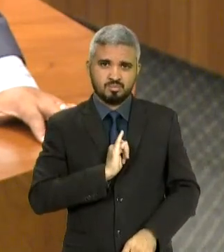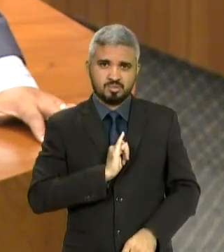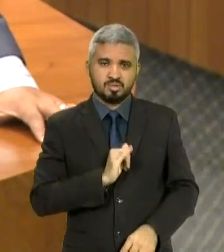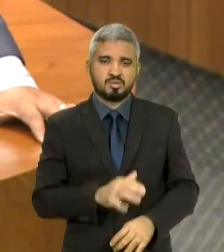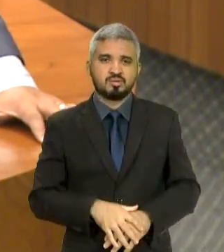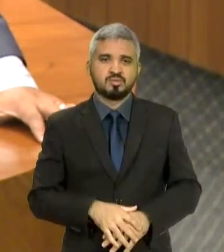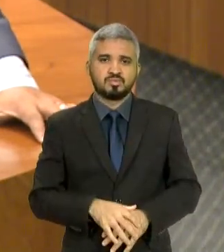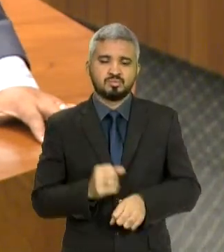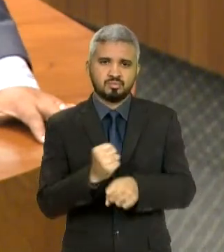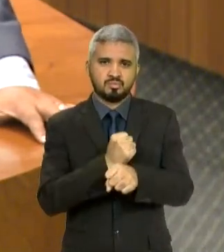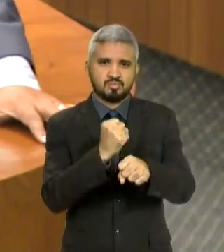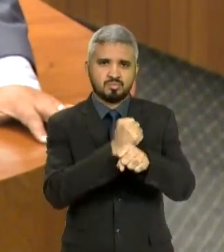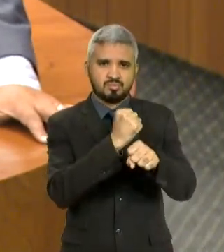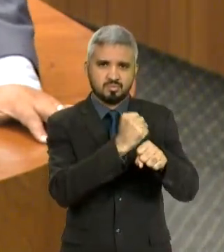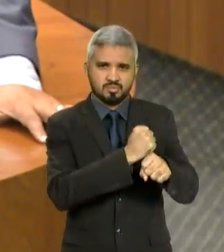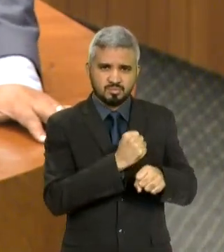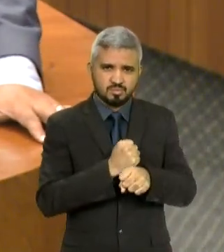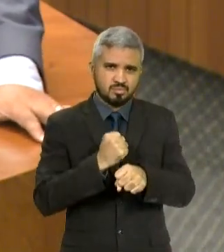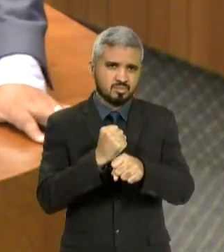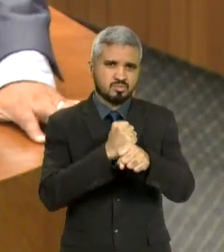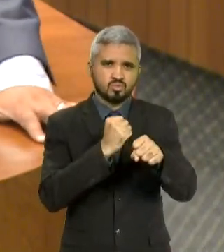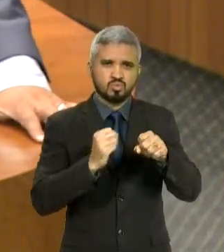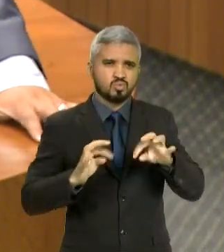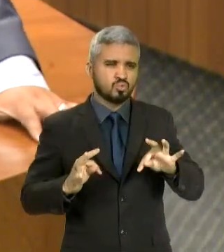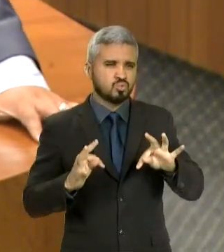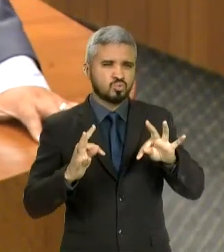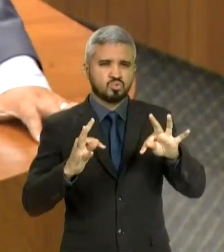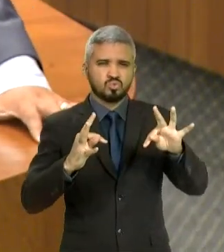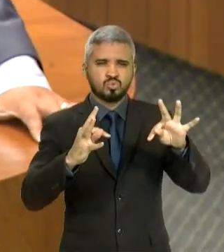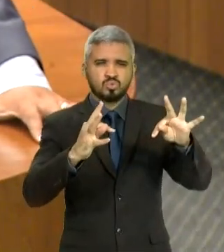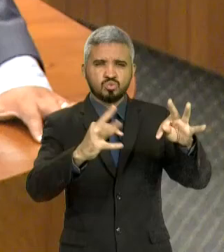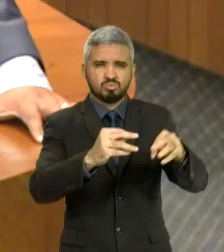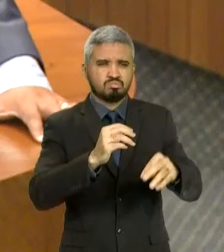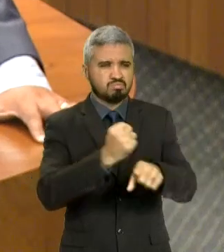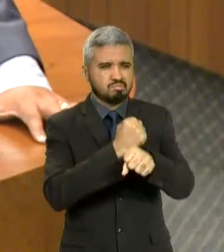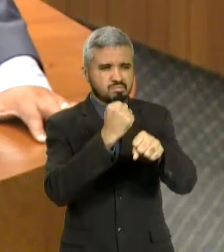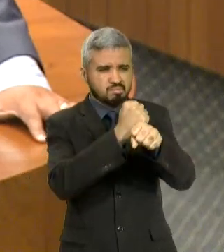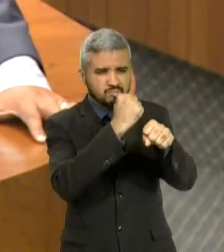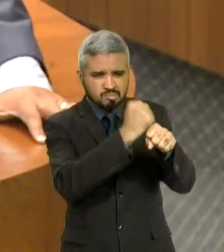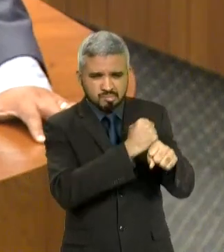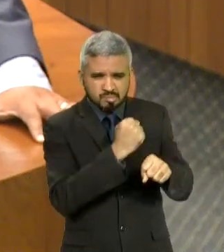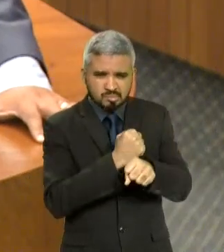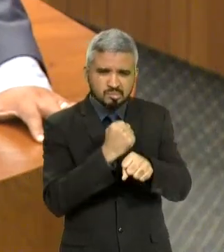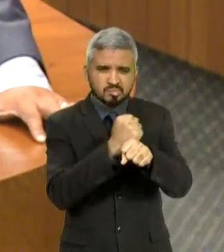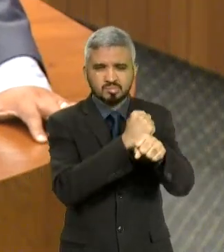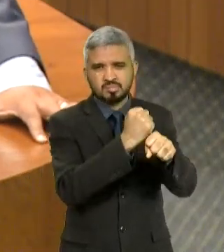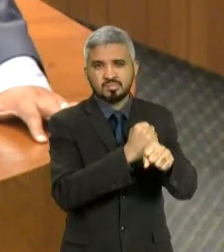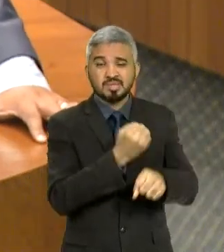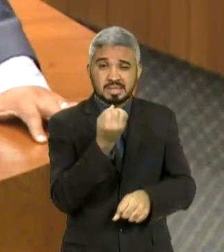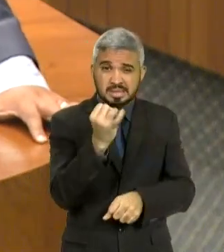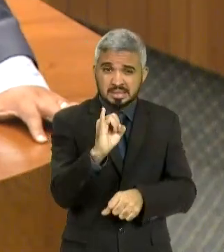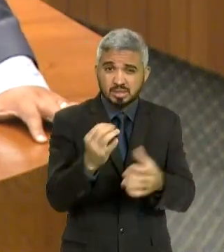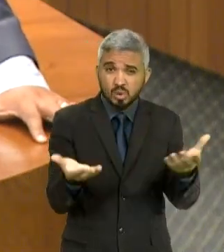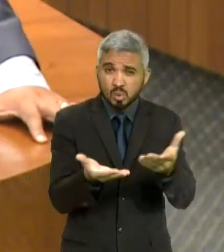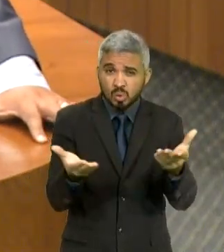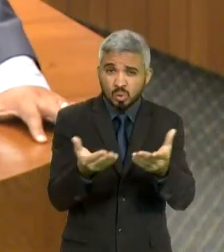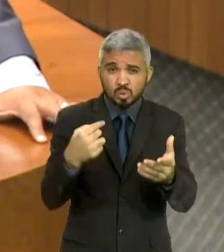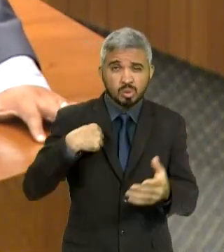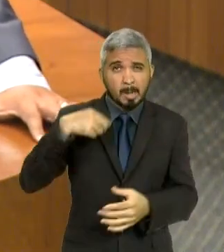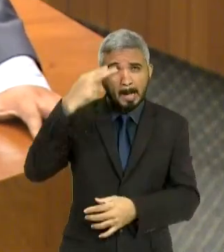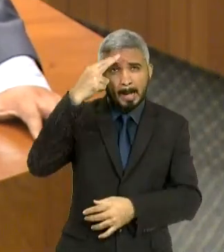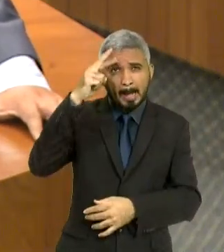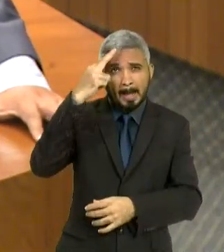obras em todas as áreas. Olhar nesse momento pelo retrovisor, eu vejo marcas